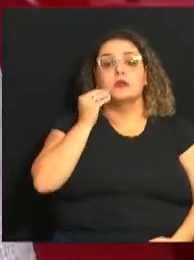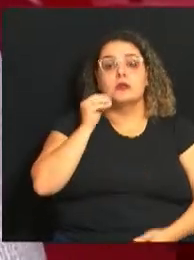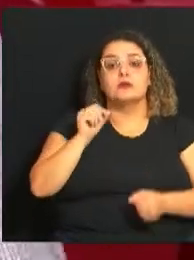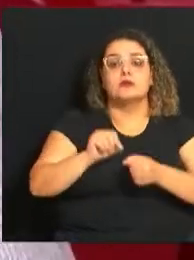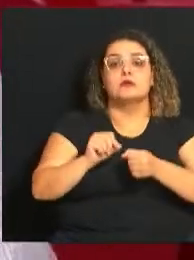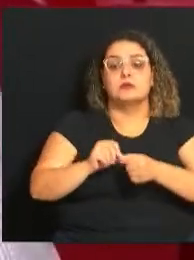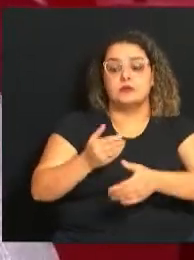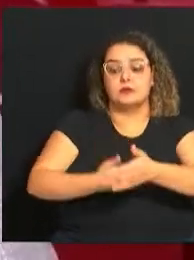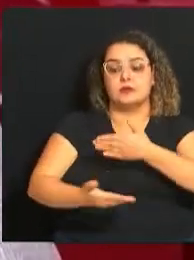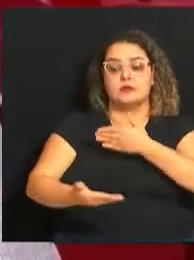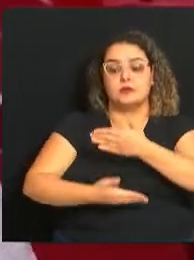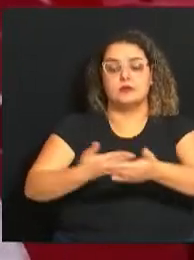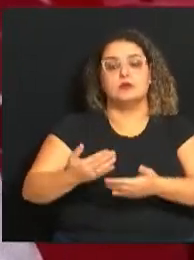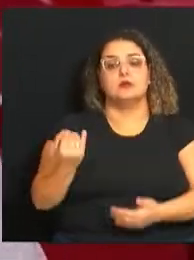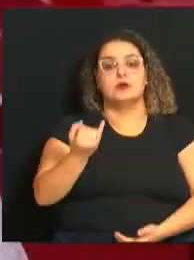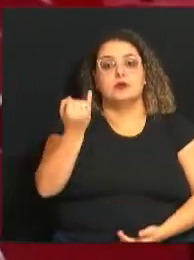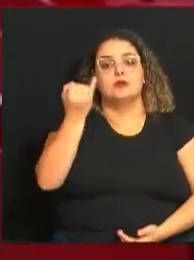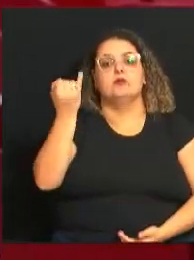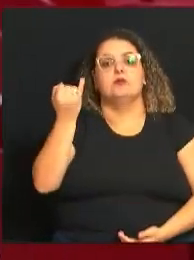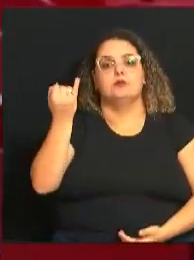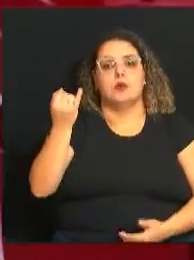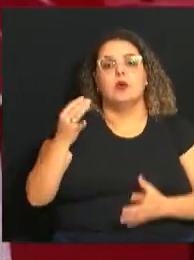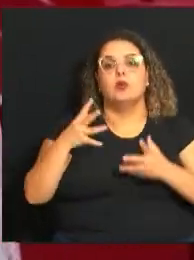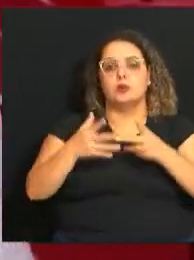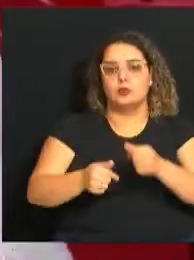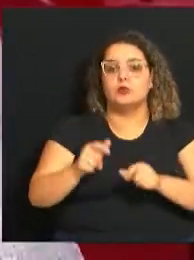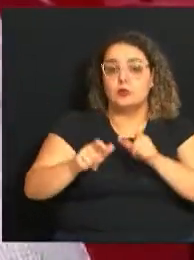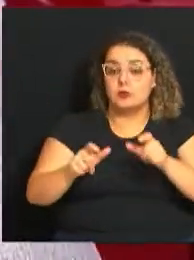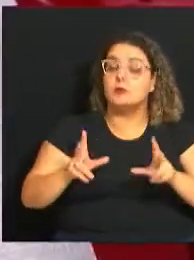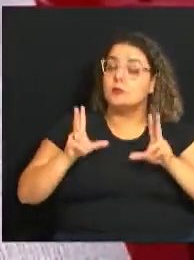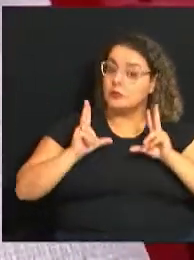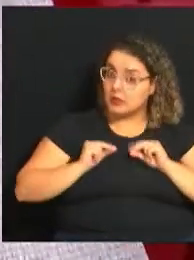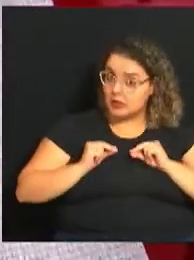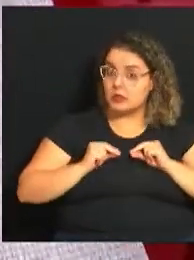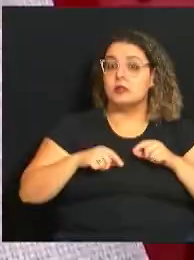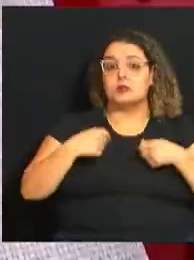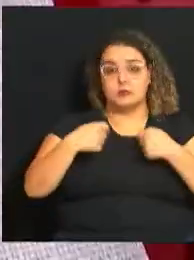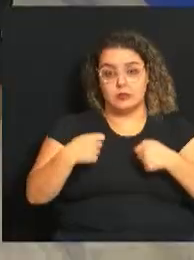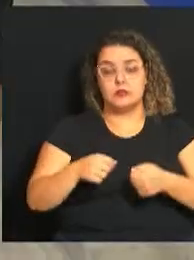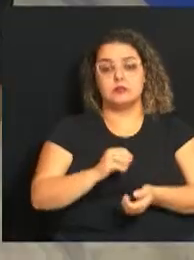intervenções necessárias de acordo com aquilo que a população merece e necessita.